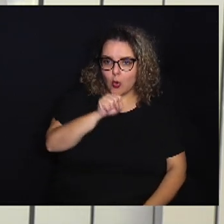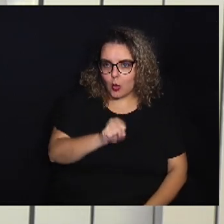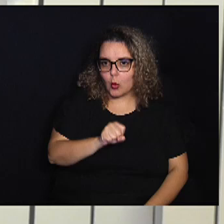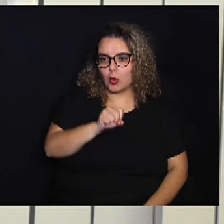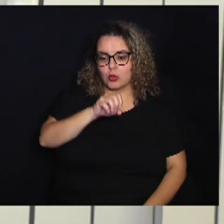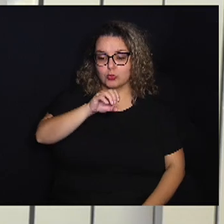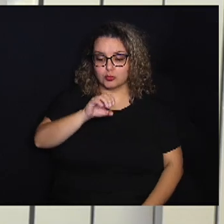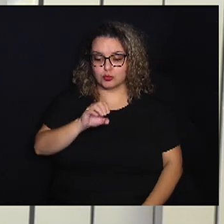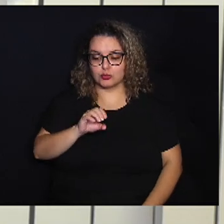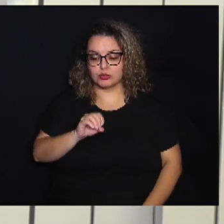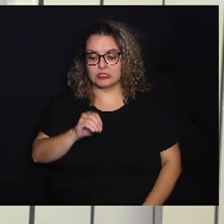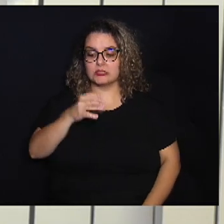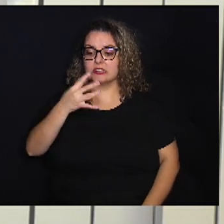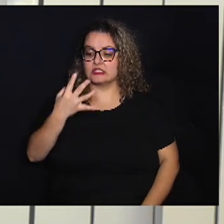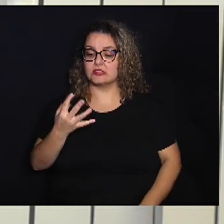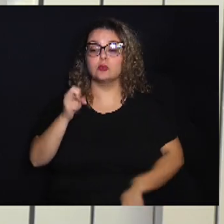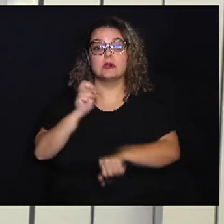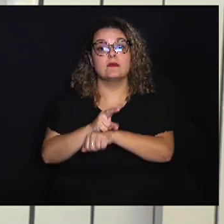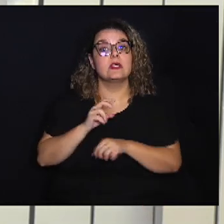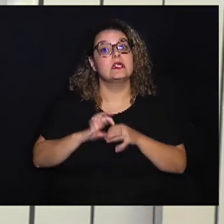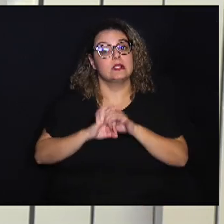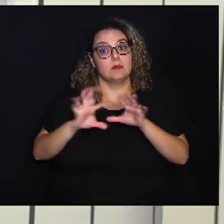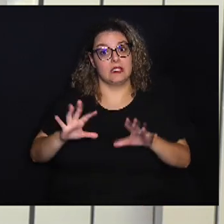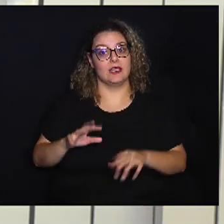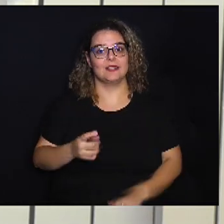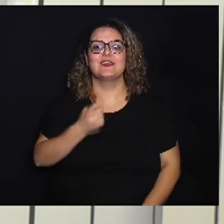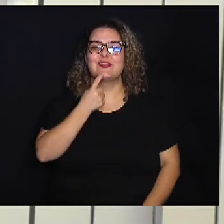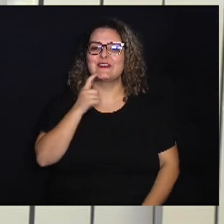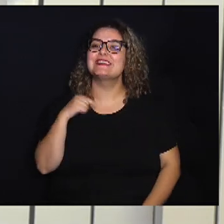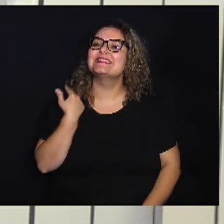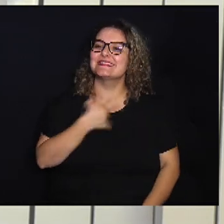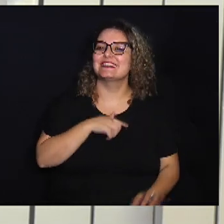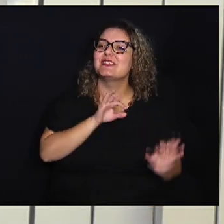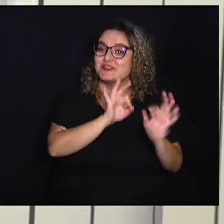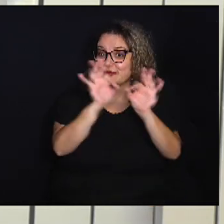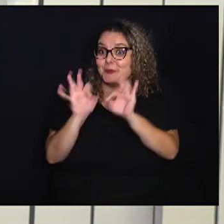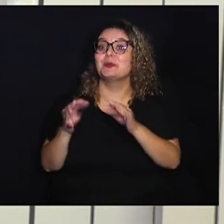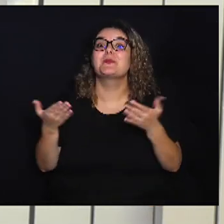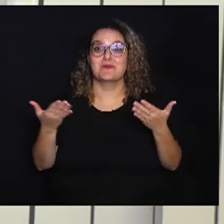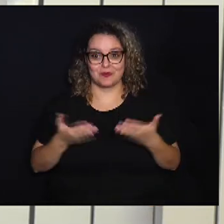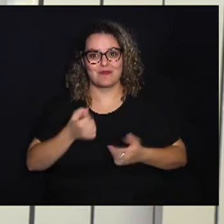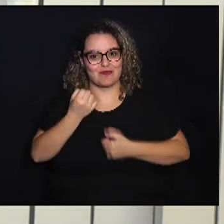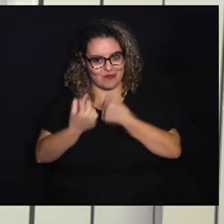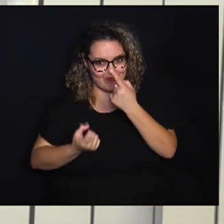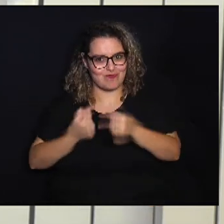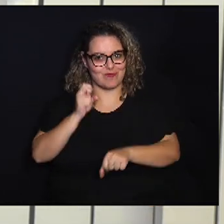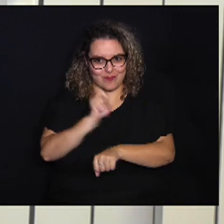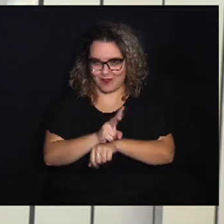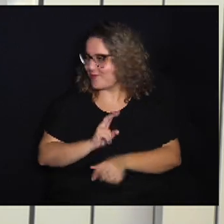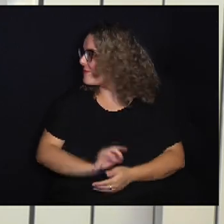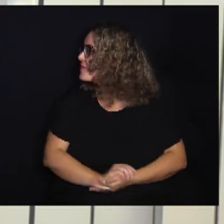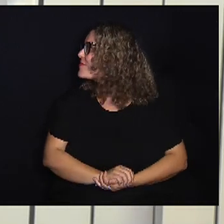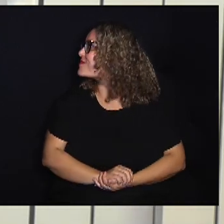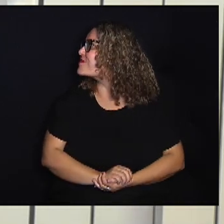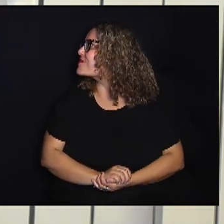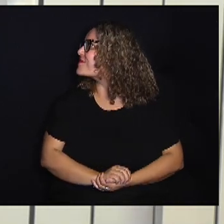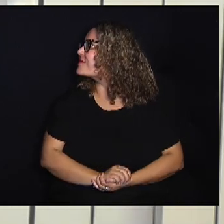804 vagas estão disponíveis em Campinas e nós vamos conferir agora algumas dessas vagas.